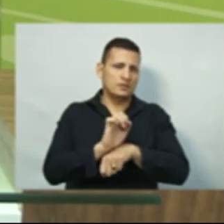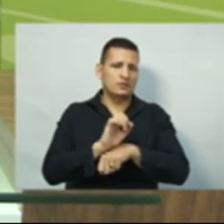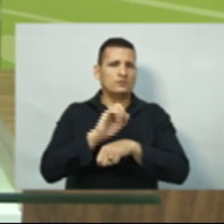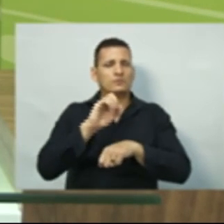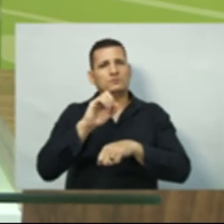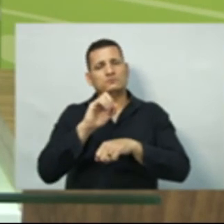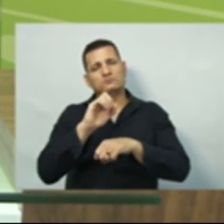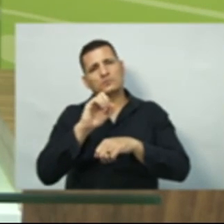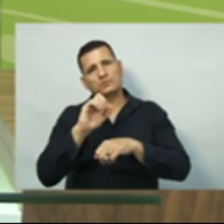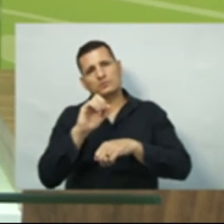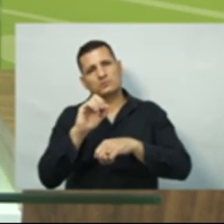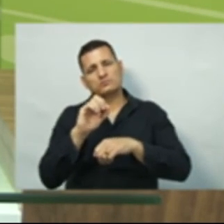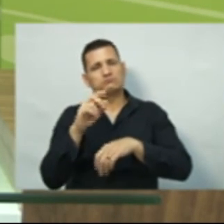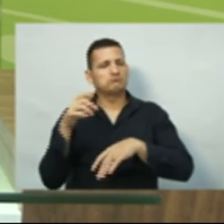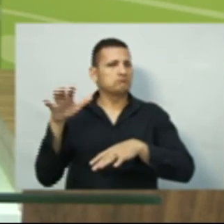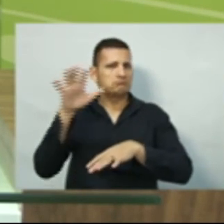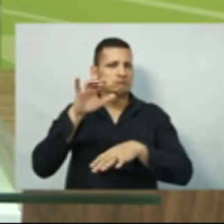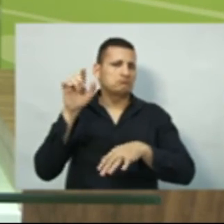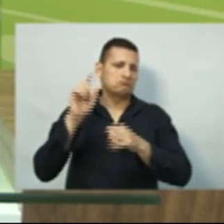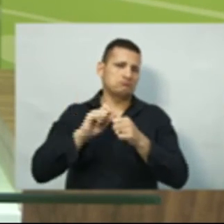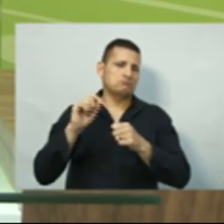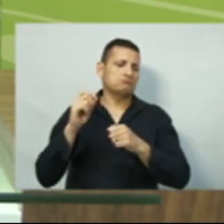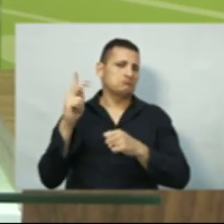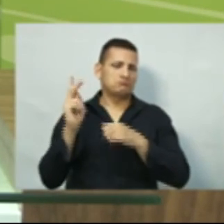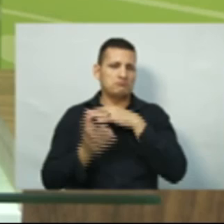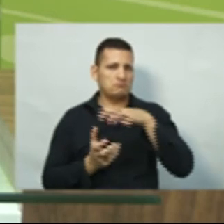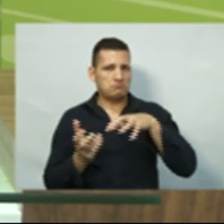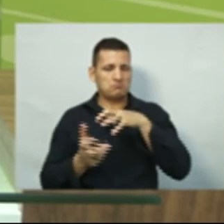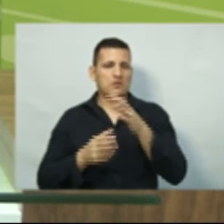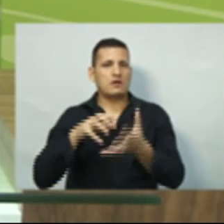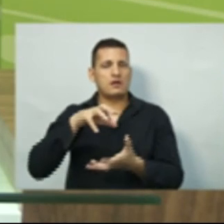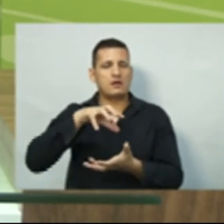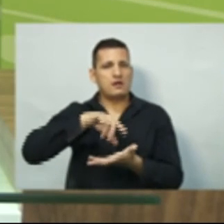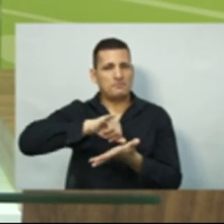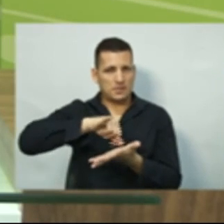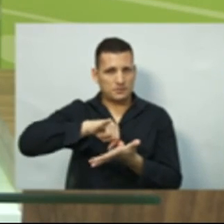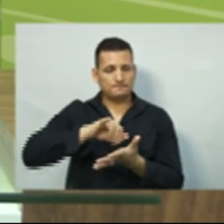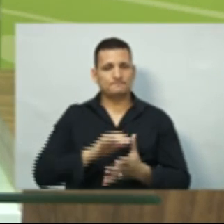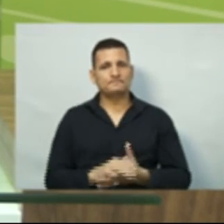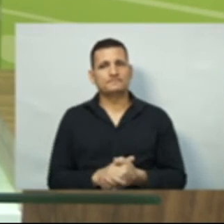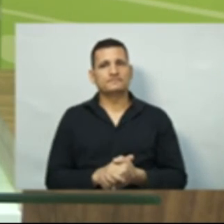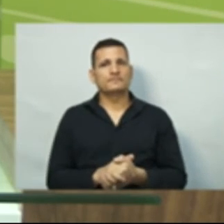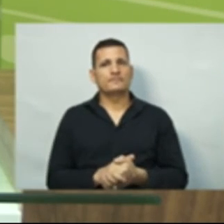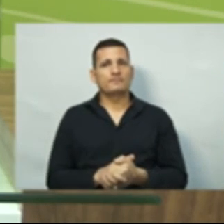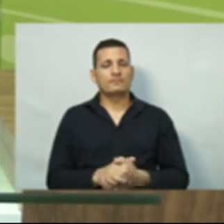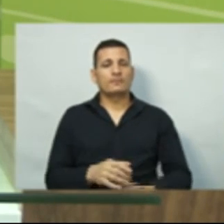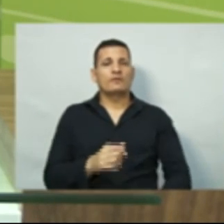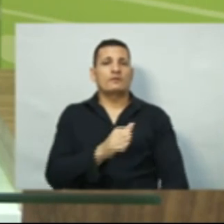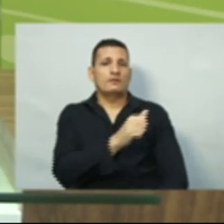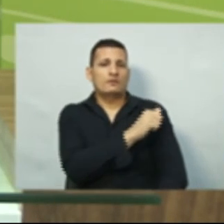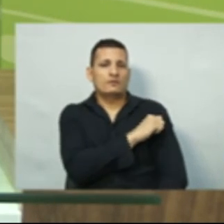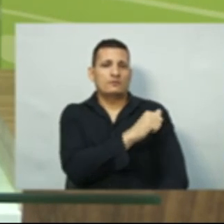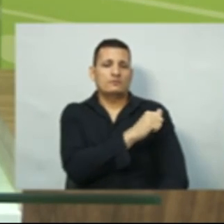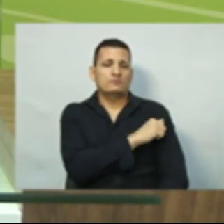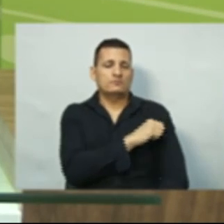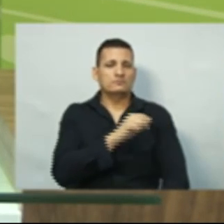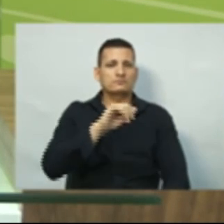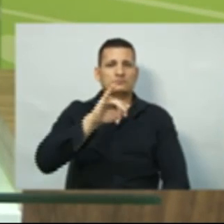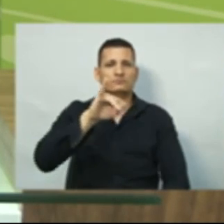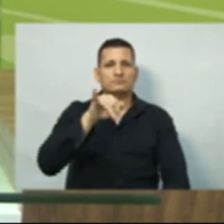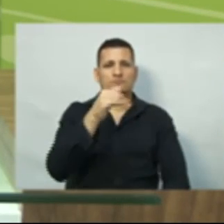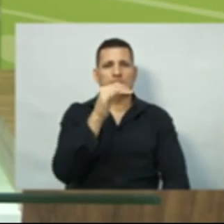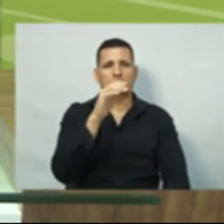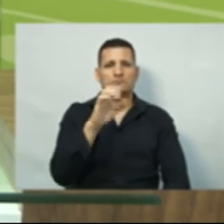realizam suas revoluções capitalistas. E a aluna Jane, da escola em Burana, lá de Distrito